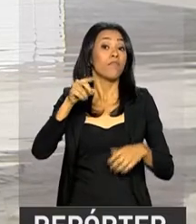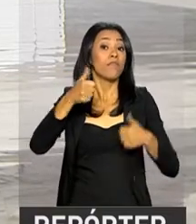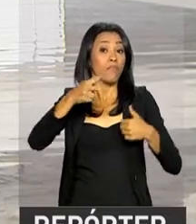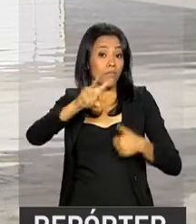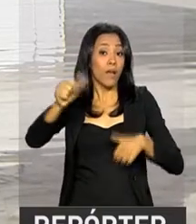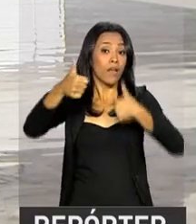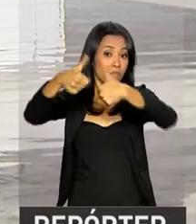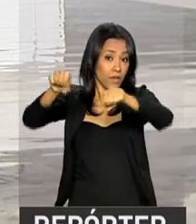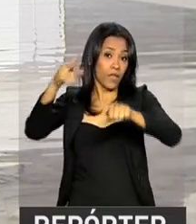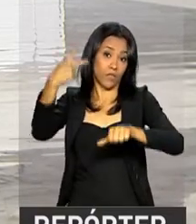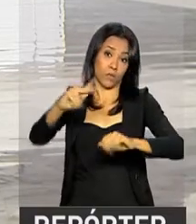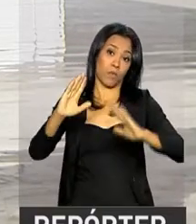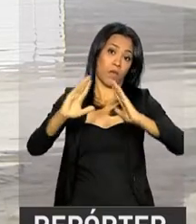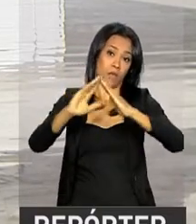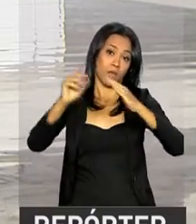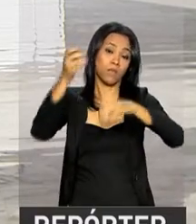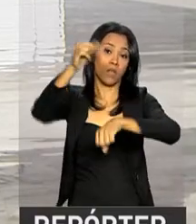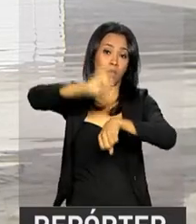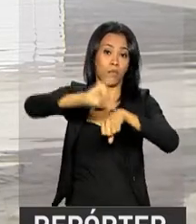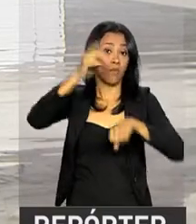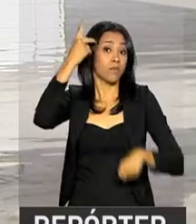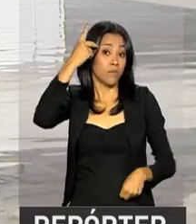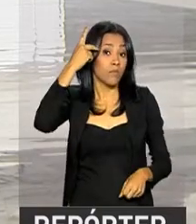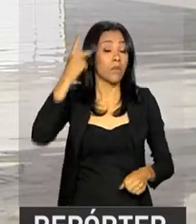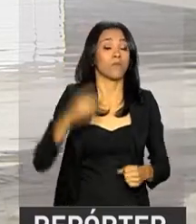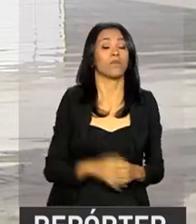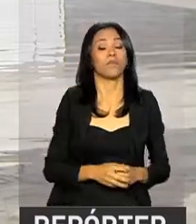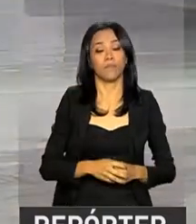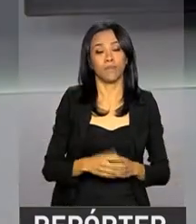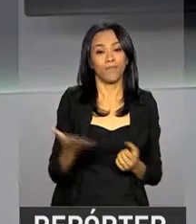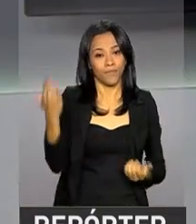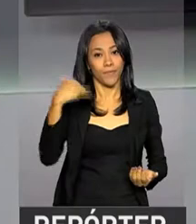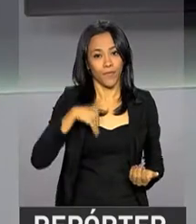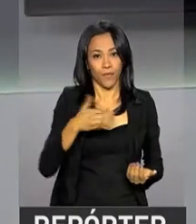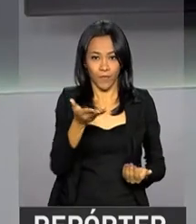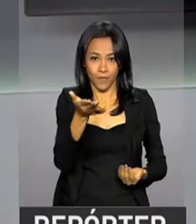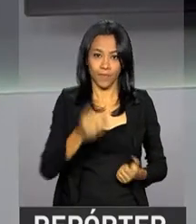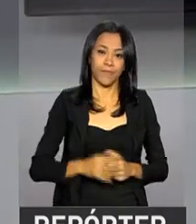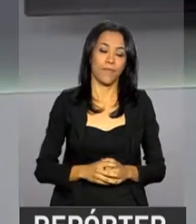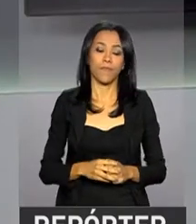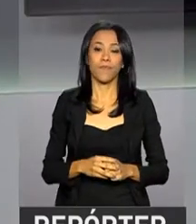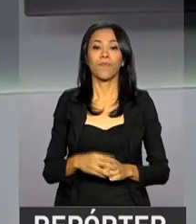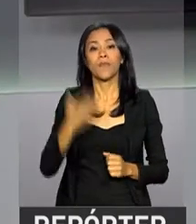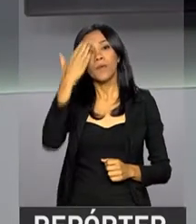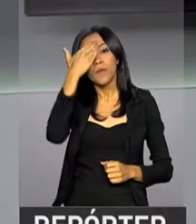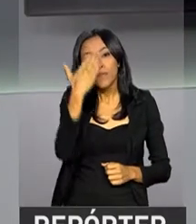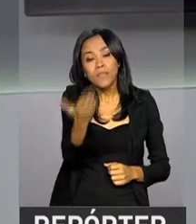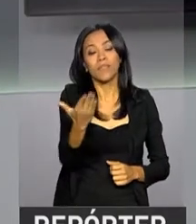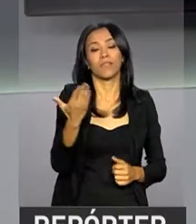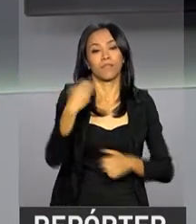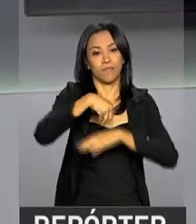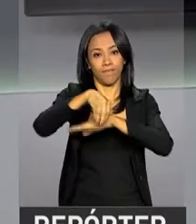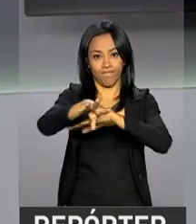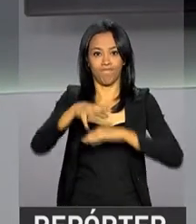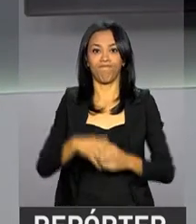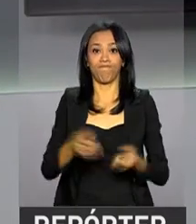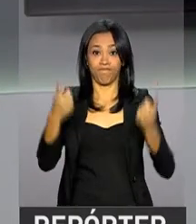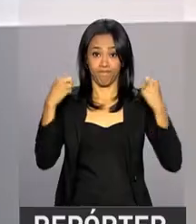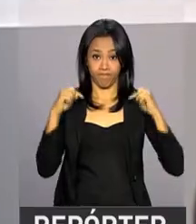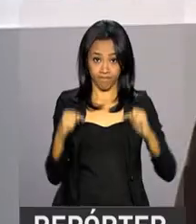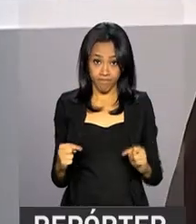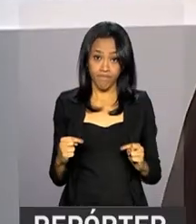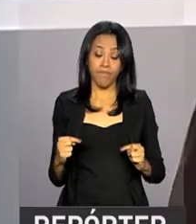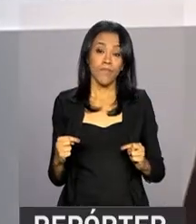repouso em sua casa na capital paulista o voto com você no estúdio thaissa muito obrigada nem pelas informações